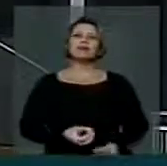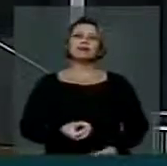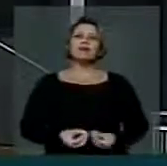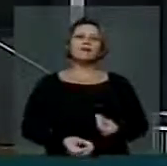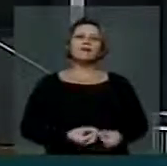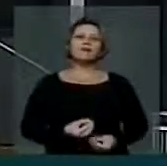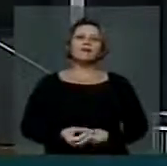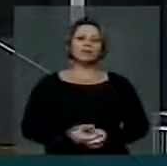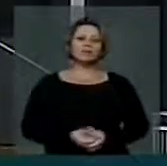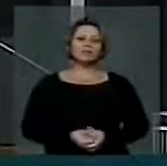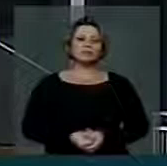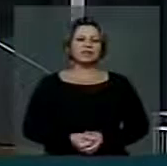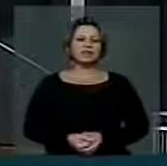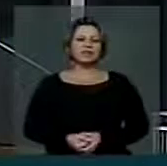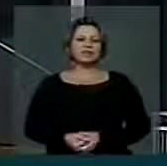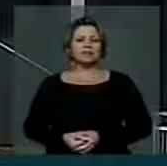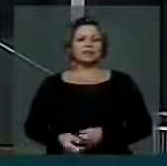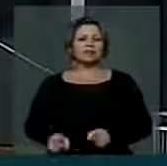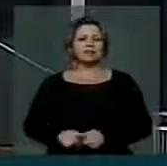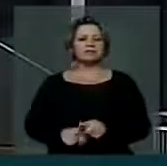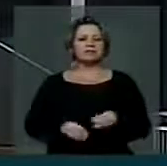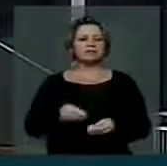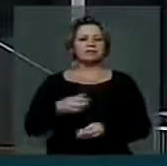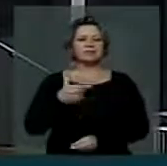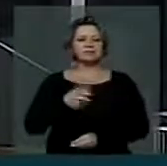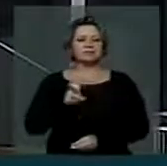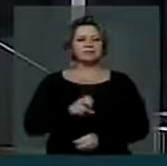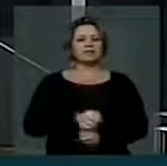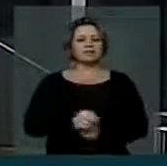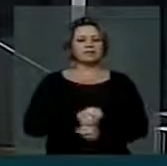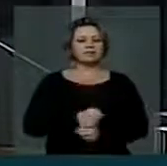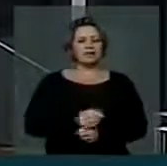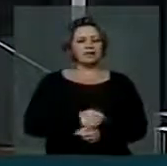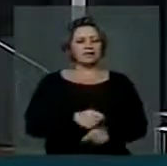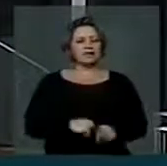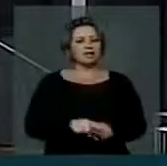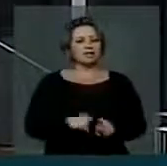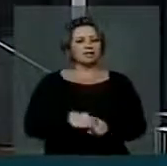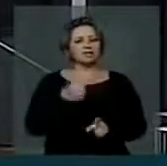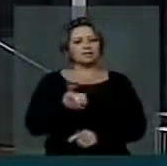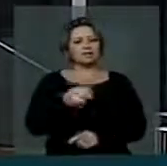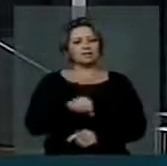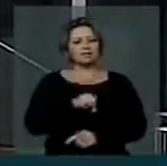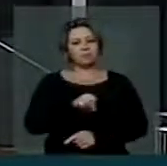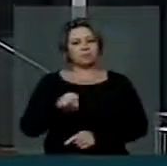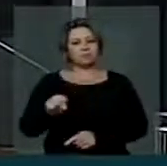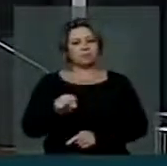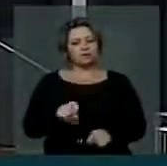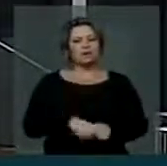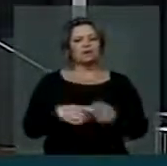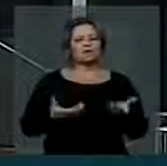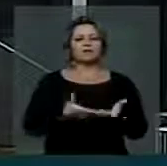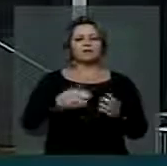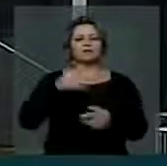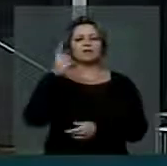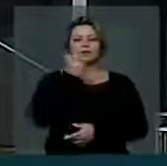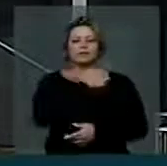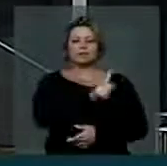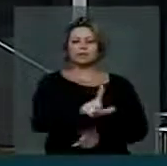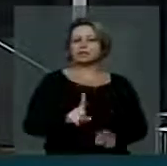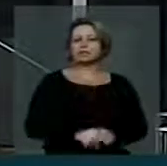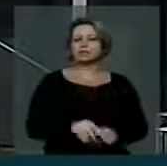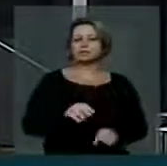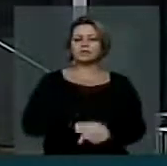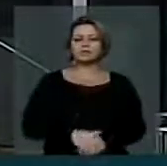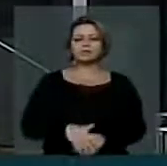anos 1980. Há 25 anos, em 1988, o Brasil conquistava um